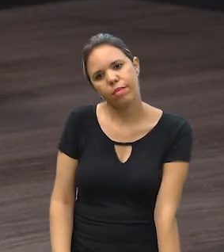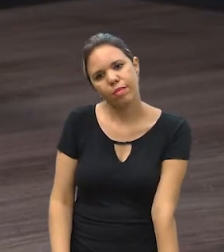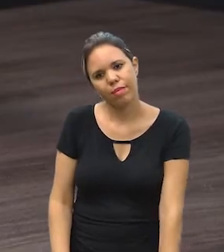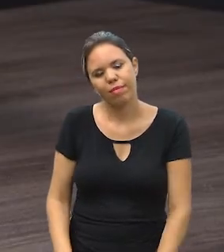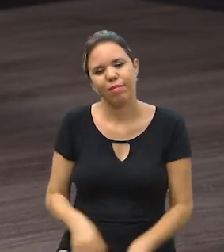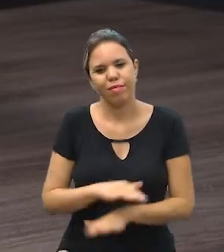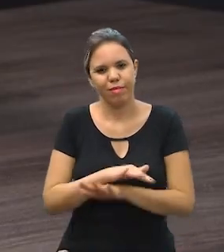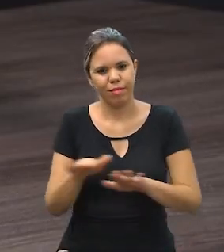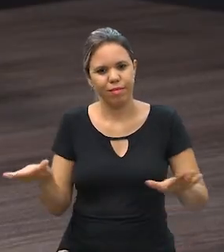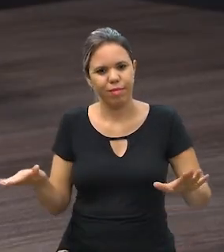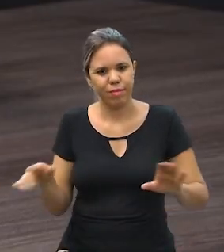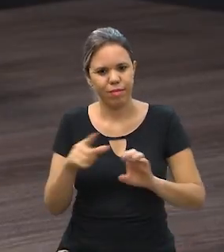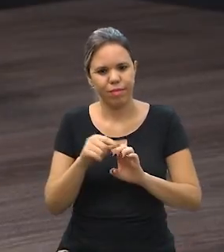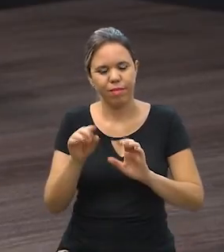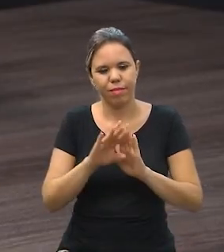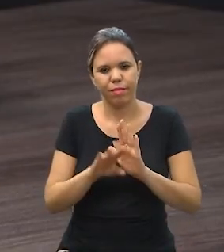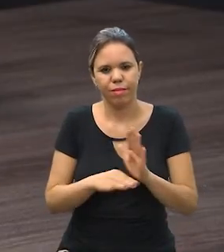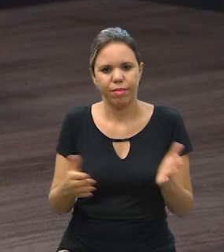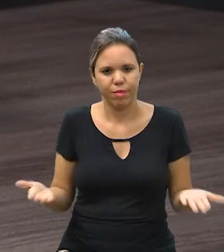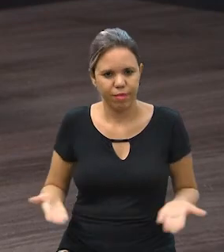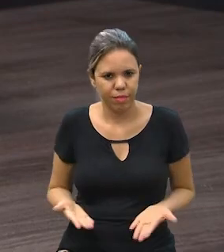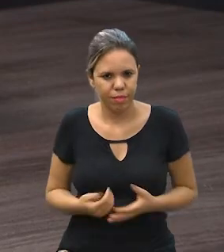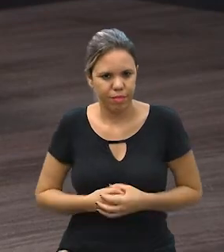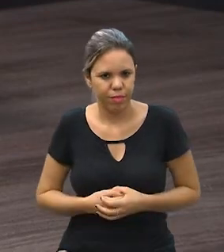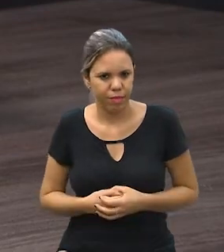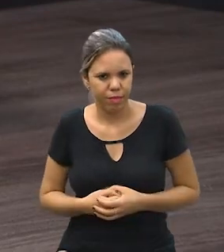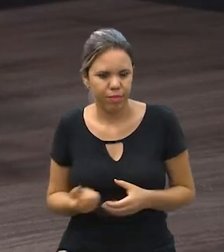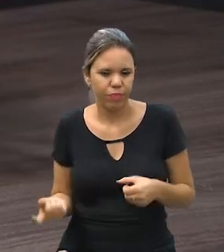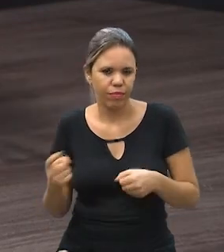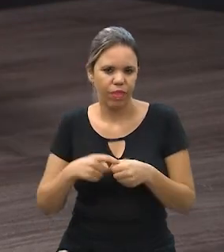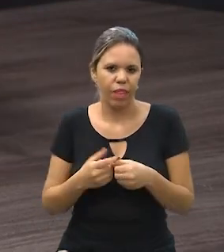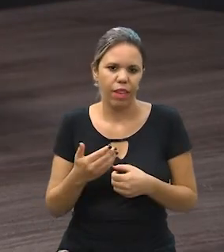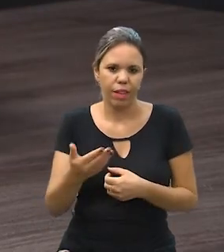E assim a gente termina o Ser Empreendedor de hoje e